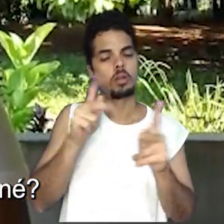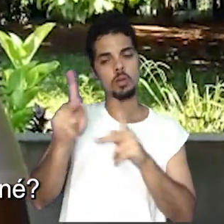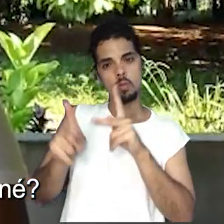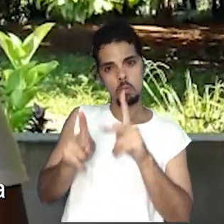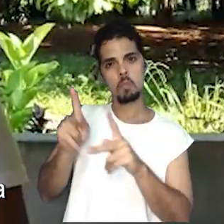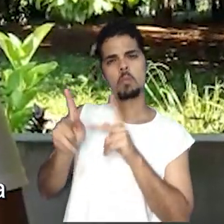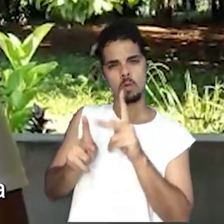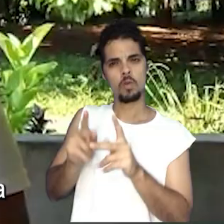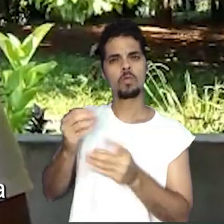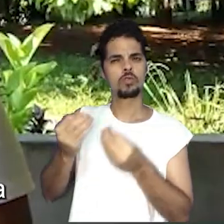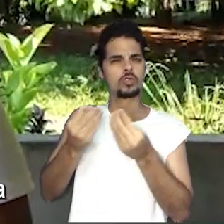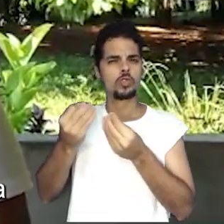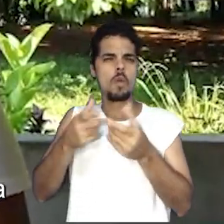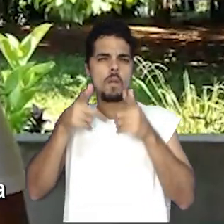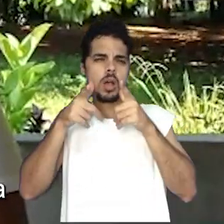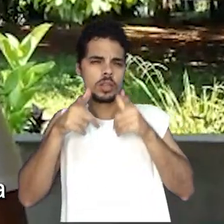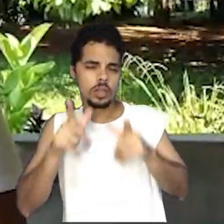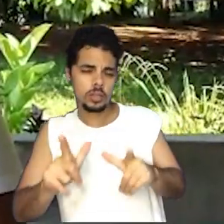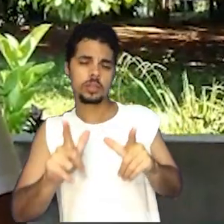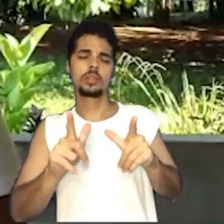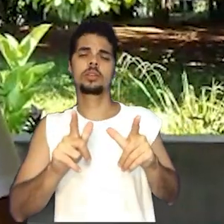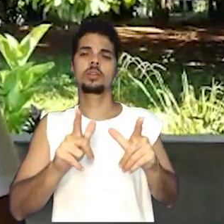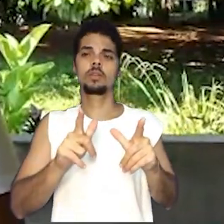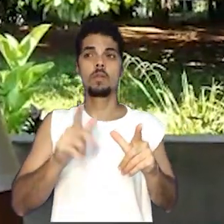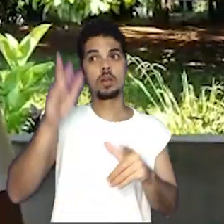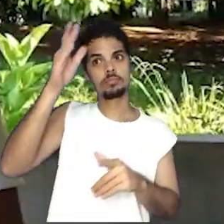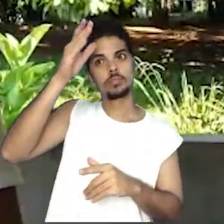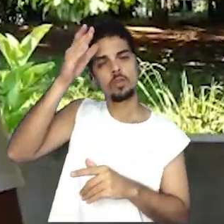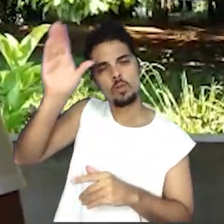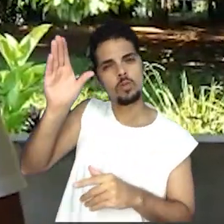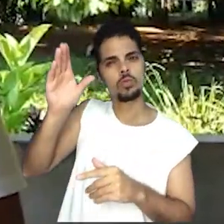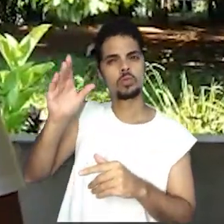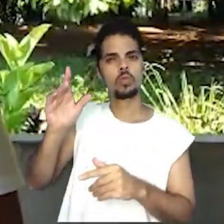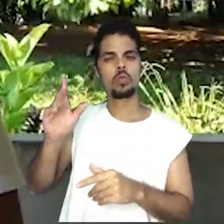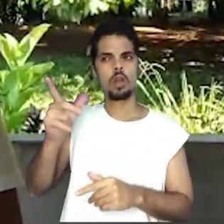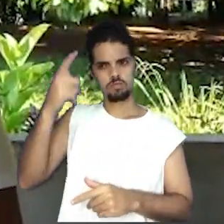lutar, né? Que é a questão do nosso povo, que é a questão da nossa identidade, que é a